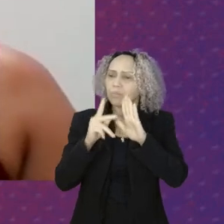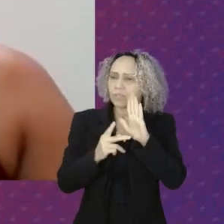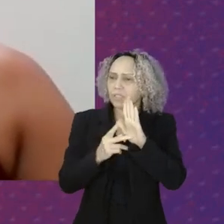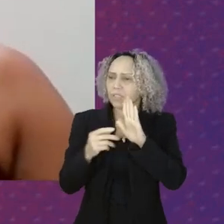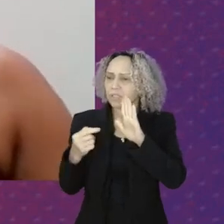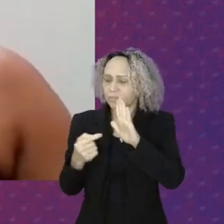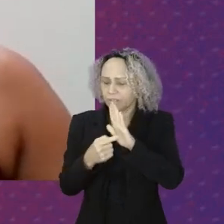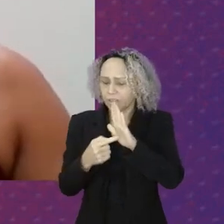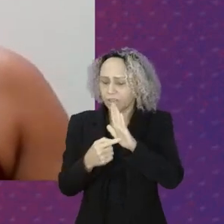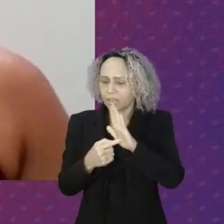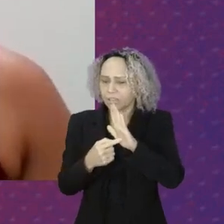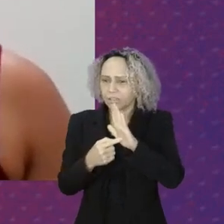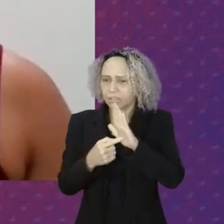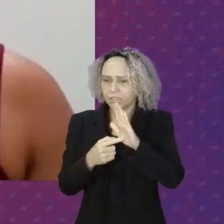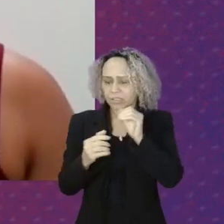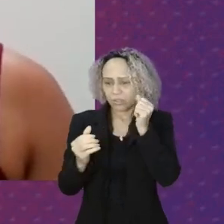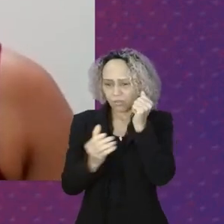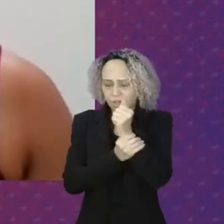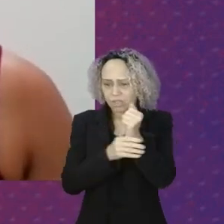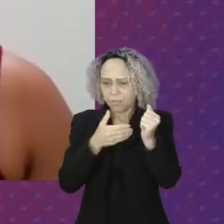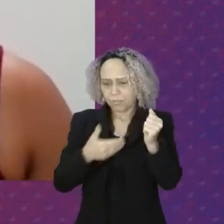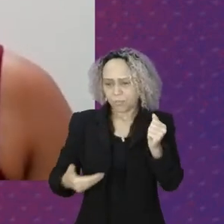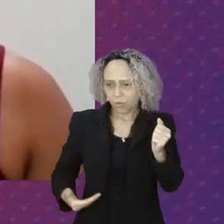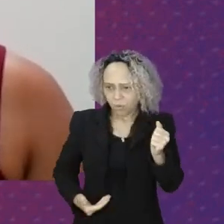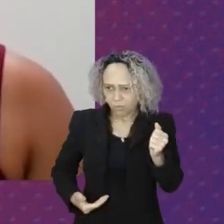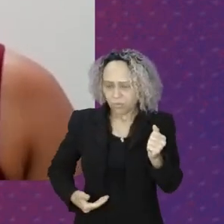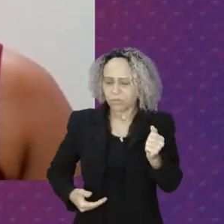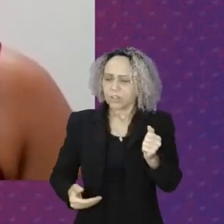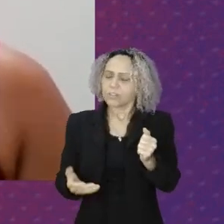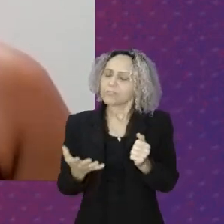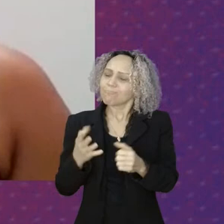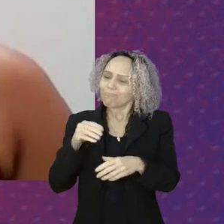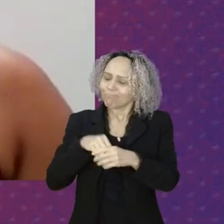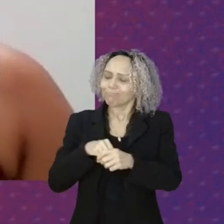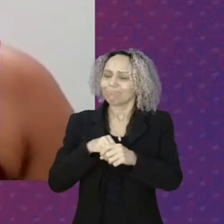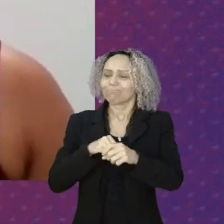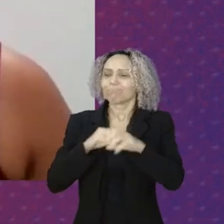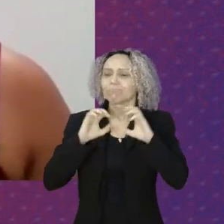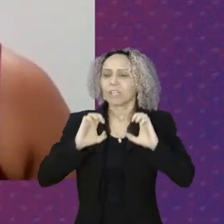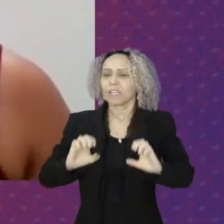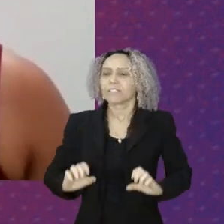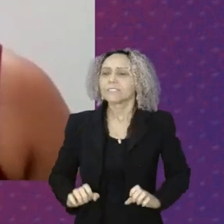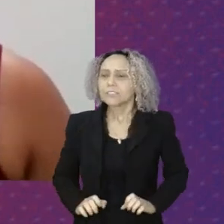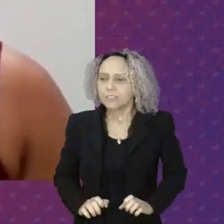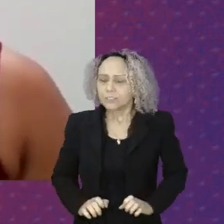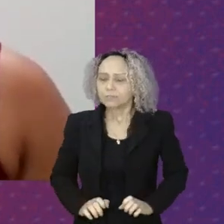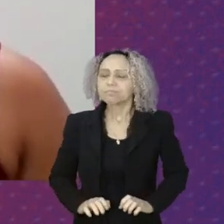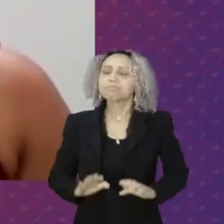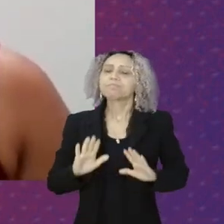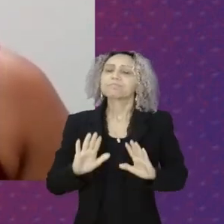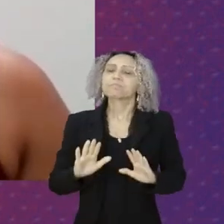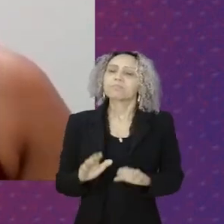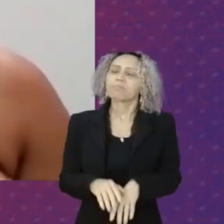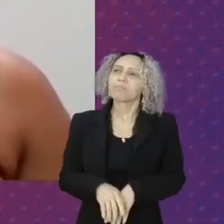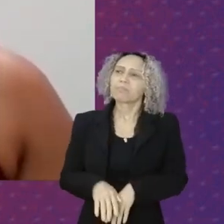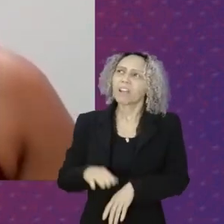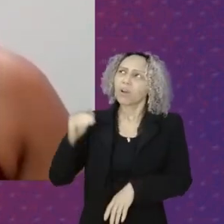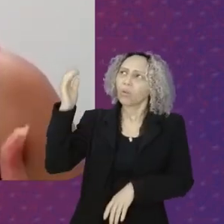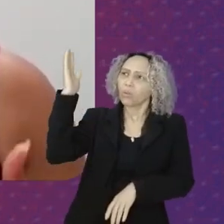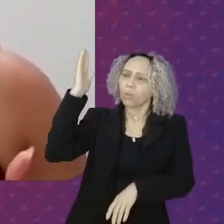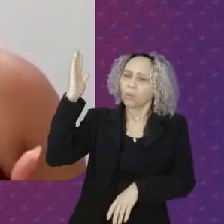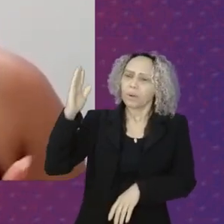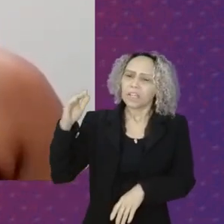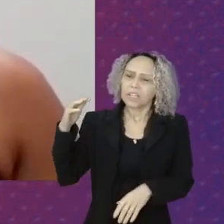com Cidadania, o que significa isso, né? Da onde que vem esse termo? Historicamente, no Brasil, a gente aprende